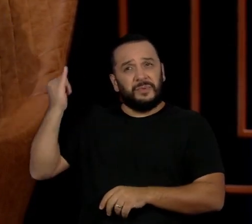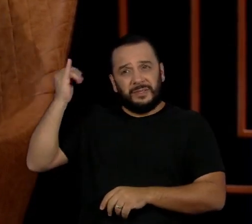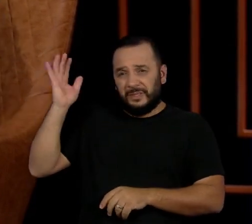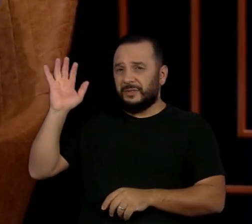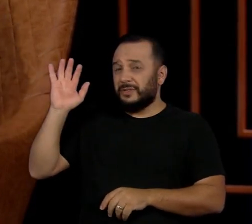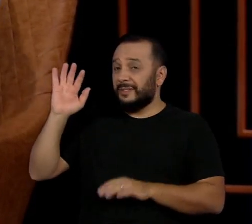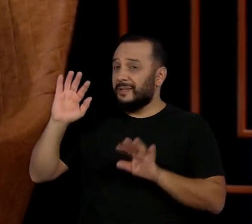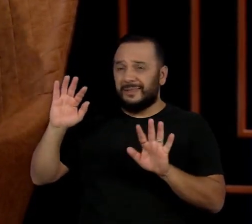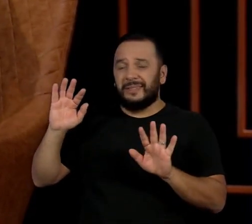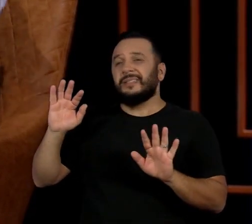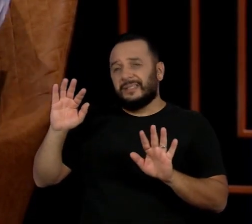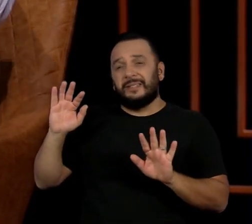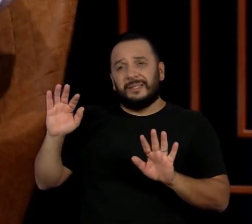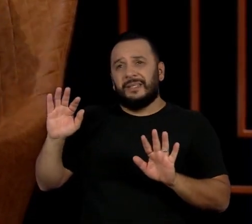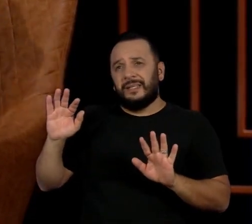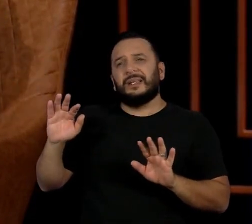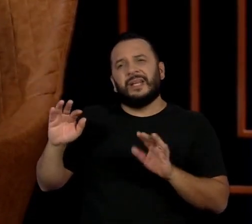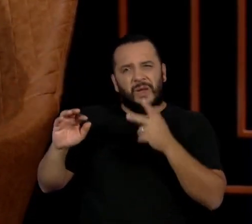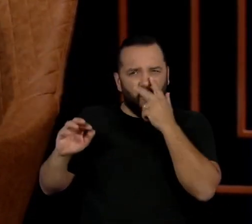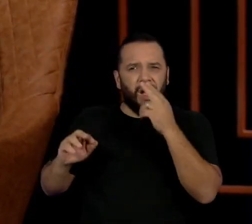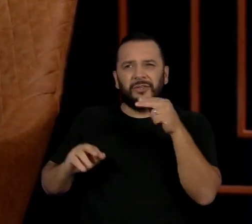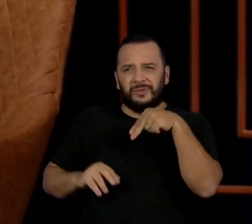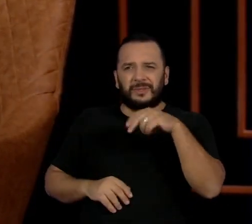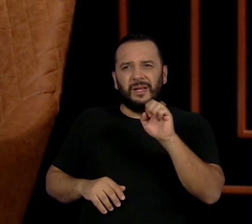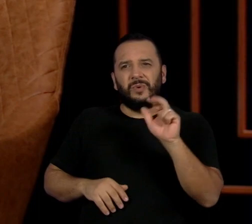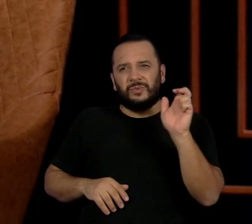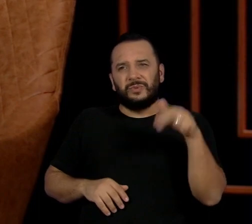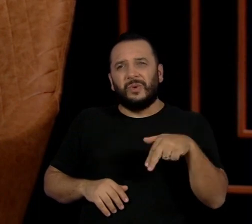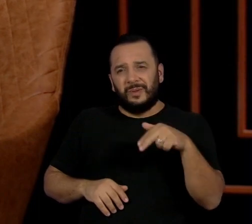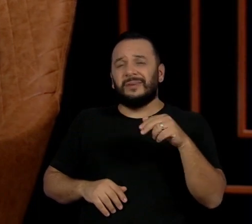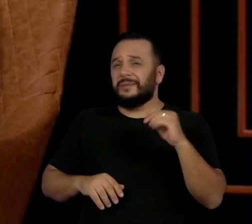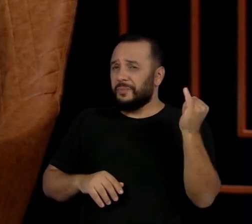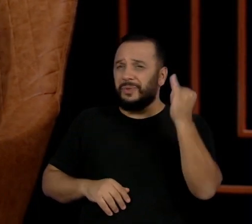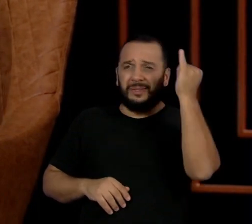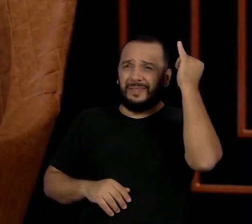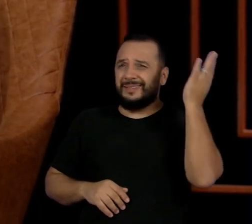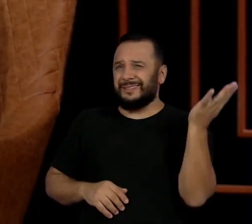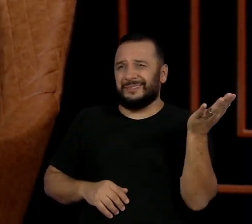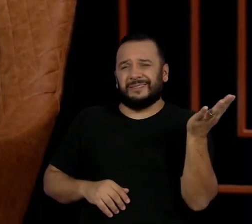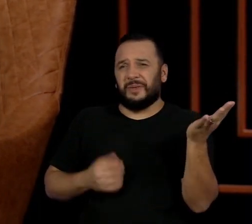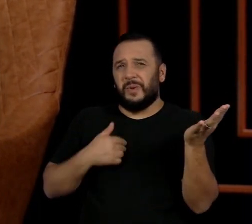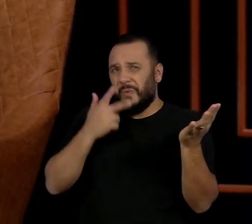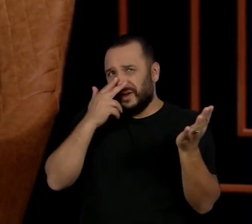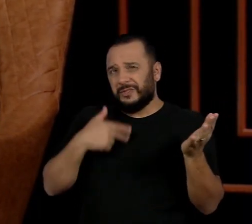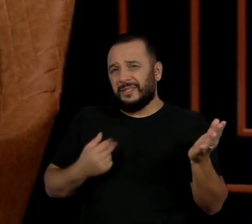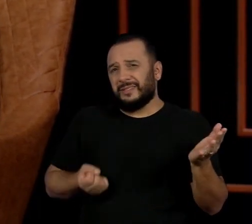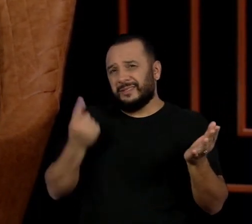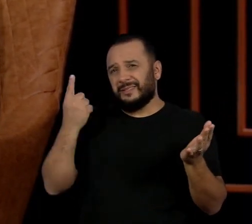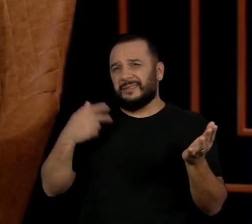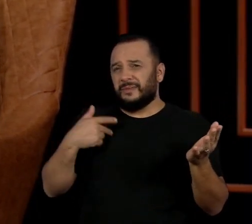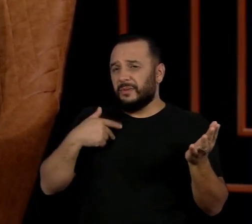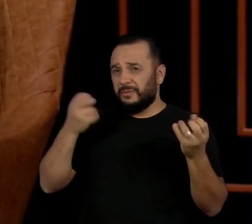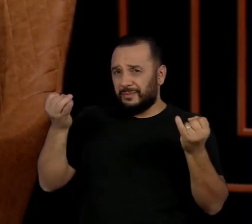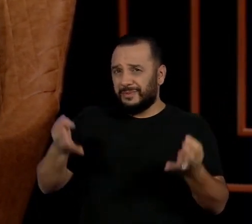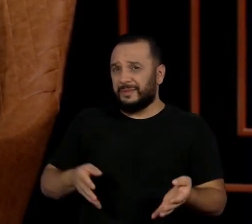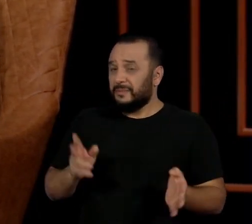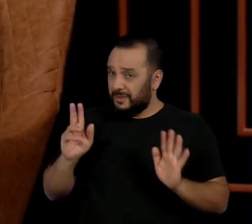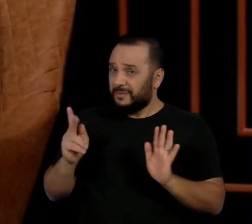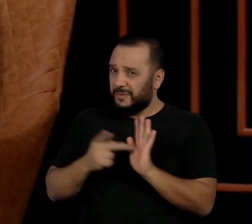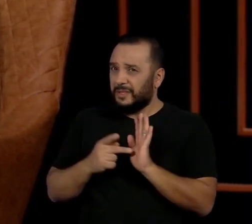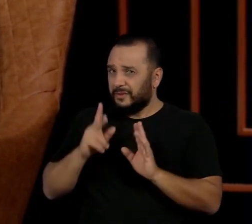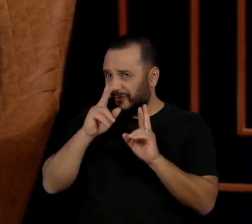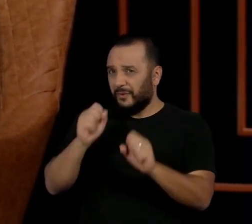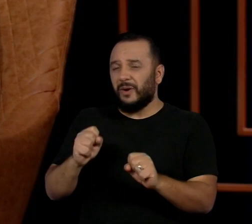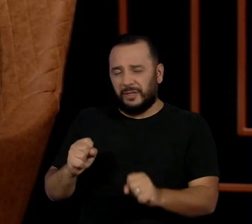aprender. Mesmo por isso, eu acho que Nelson é importante. Eu acho até esquisito o que eu estou falando, mas é verdade mesmo, porque eu acho muito